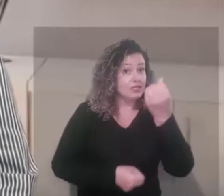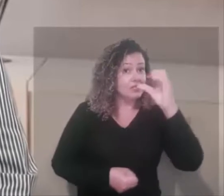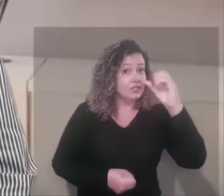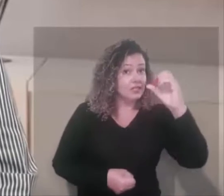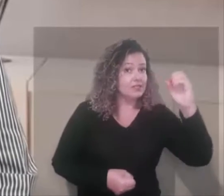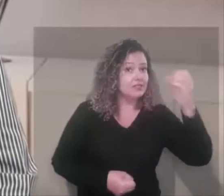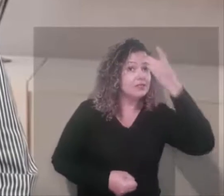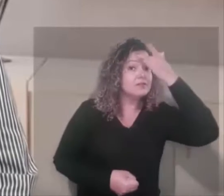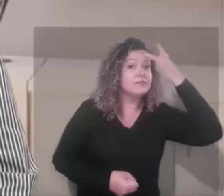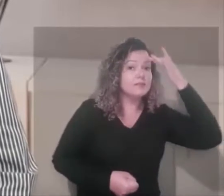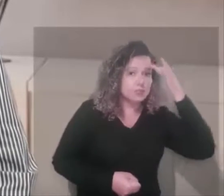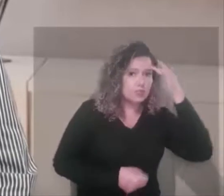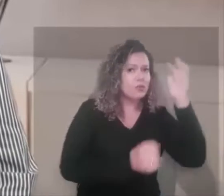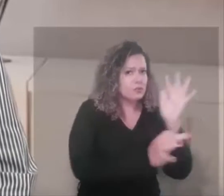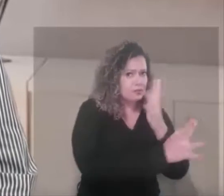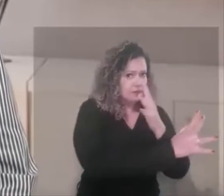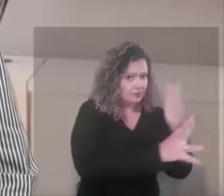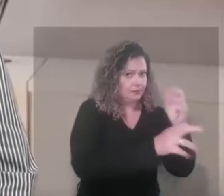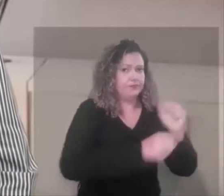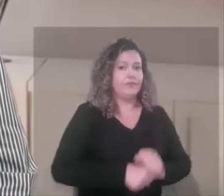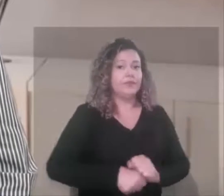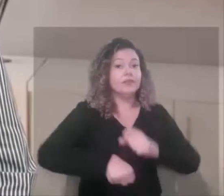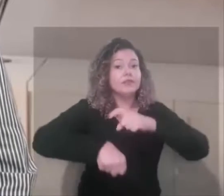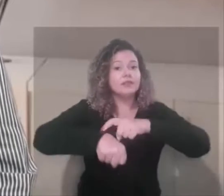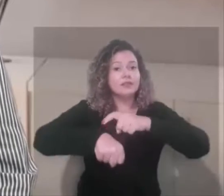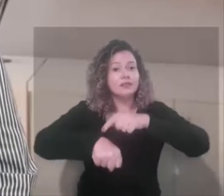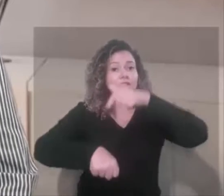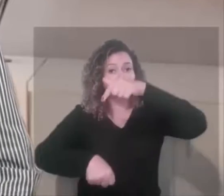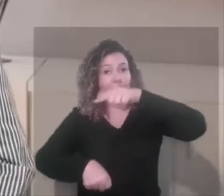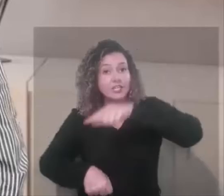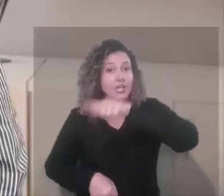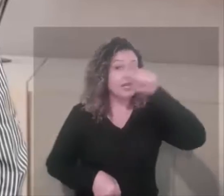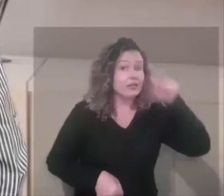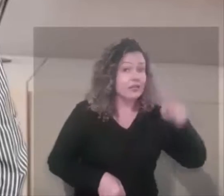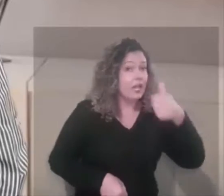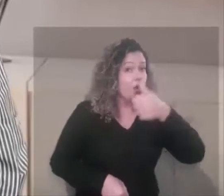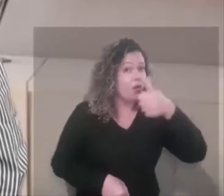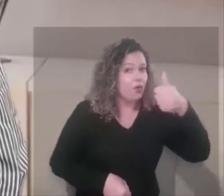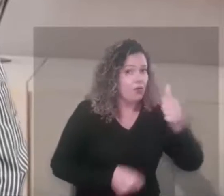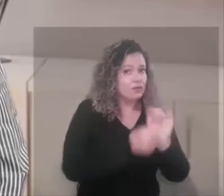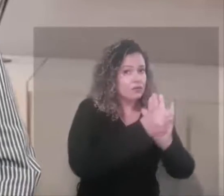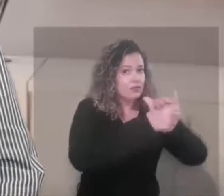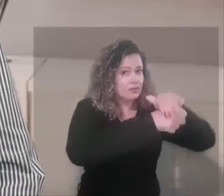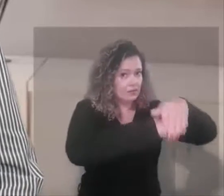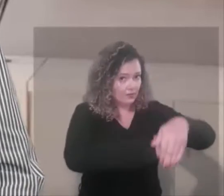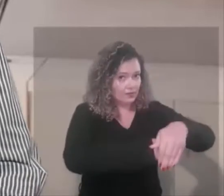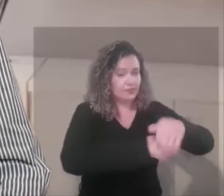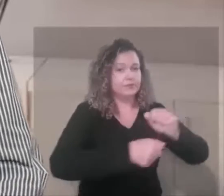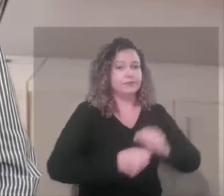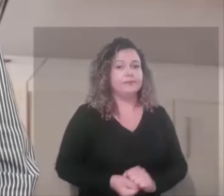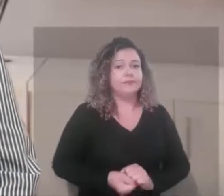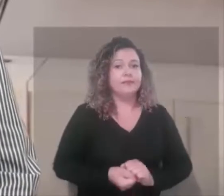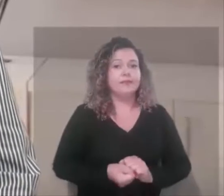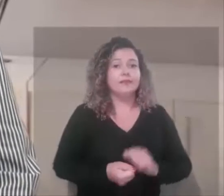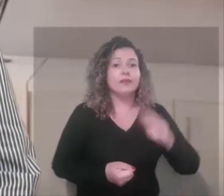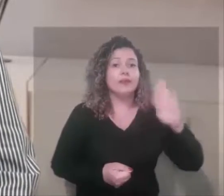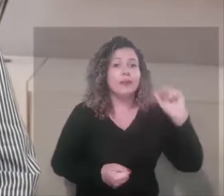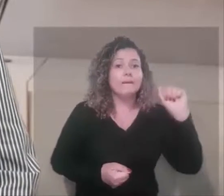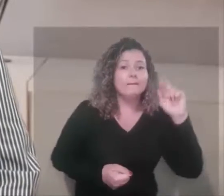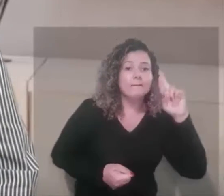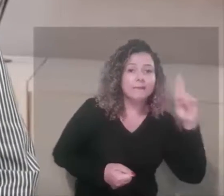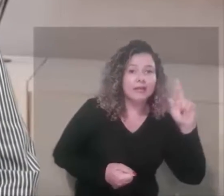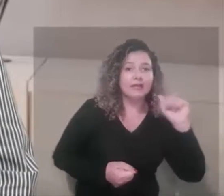de 600 pessoas, com os eventos sendo realizados de 7 da manhã até, no máximo, às 11 da